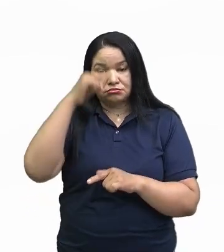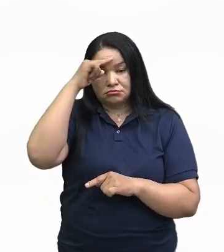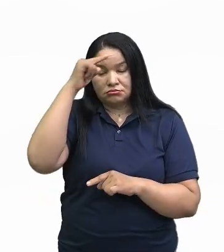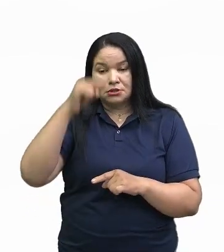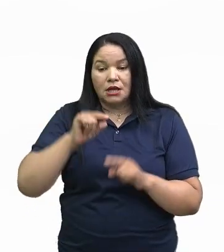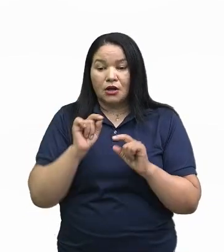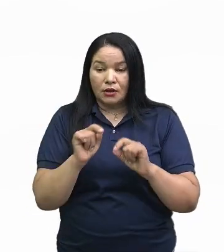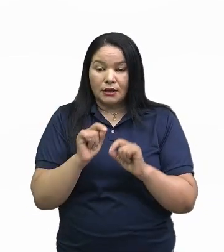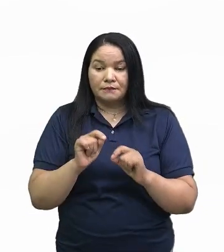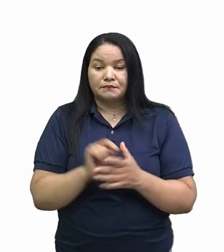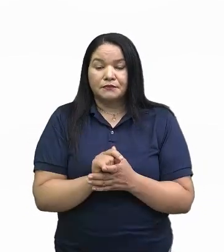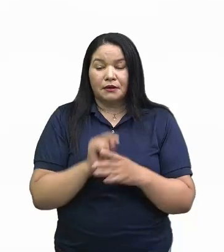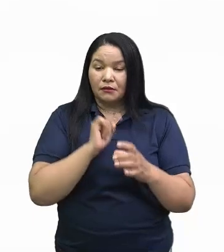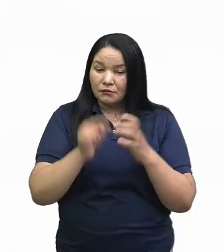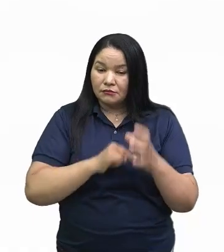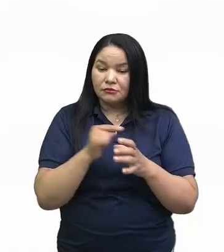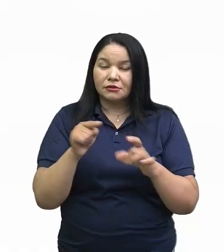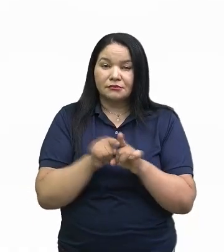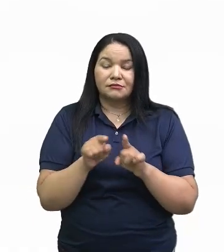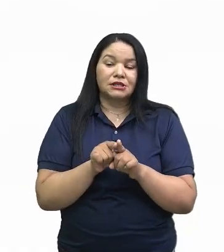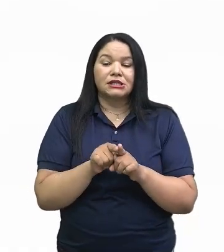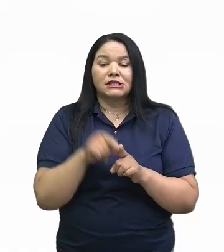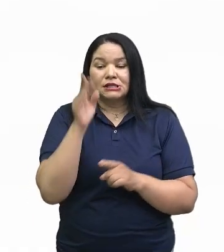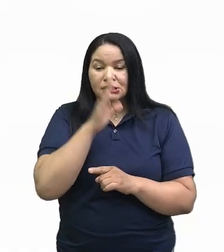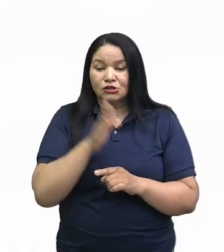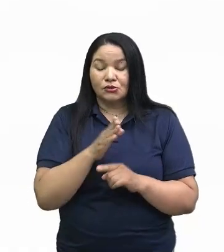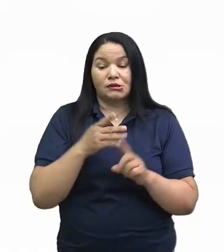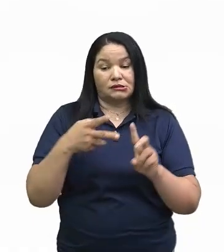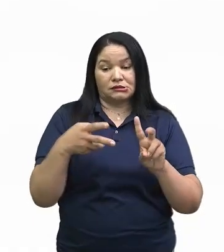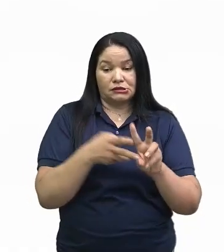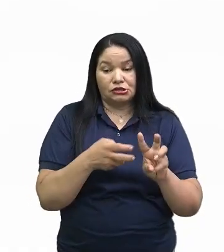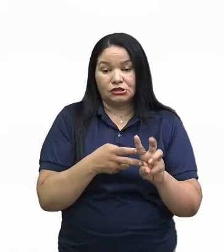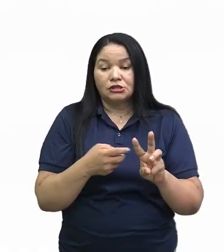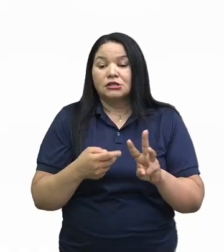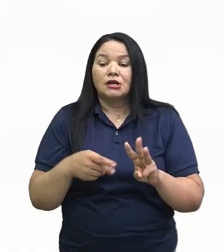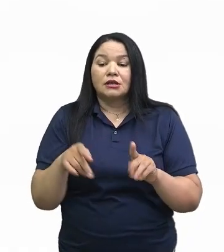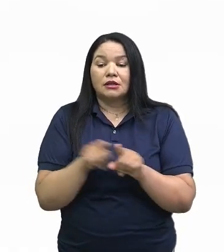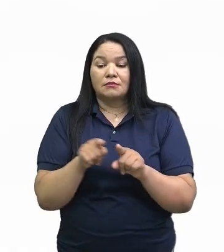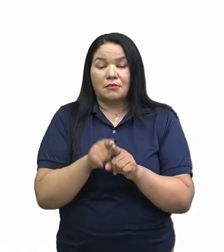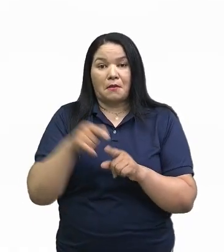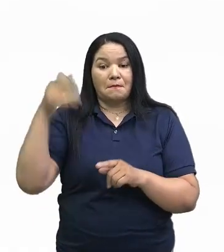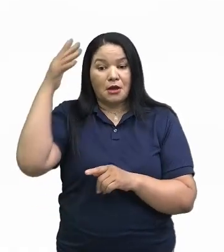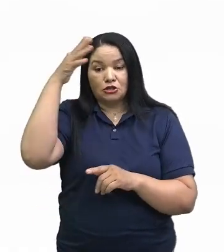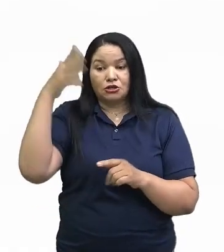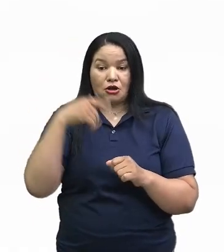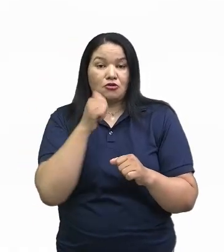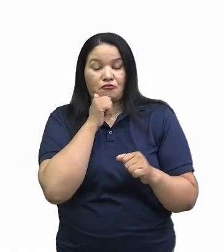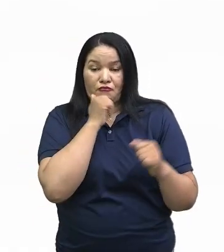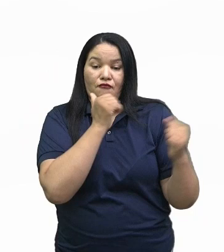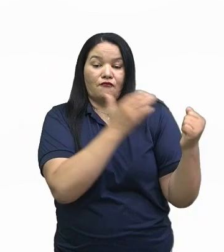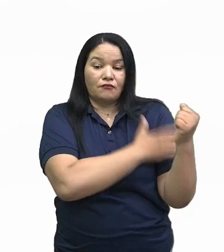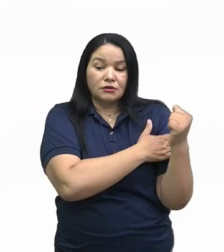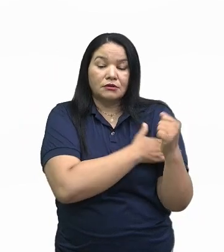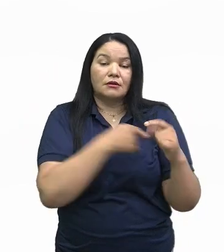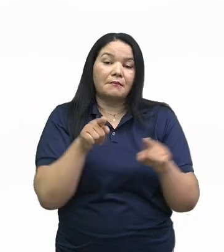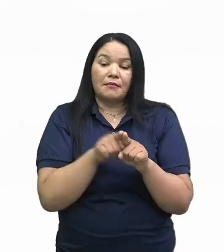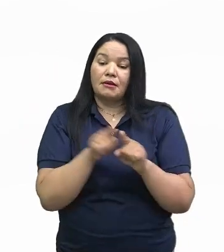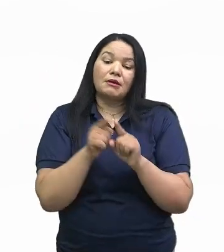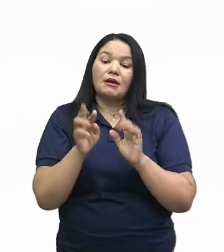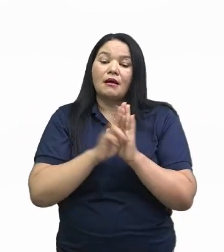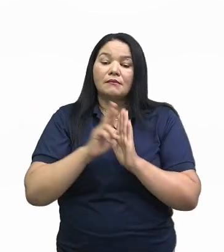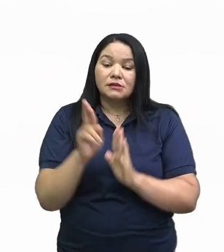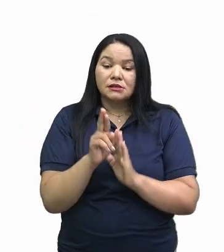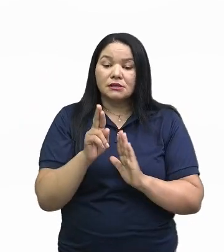tradições nacionais e indígenas mexicanas e por feministas, pelo que é visto como sua representação